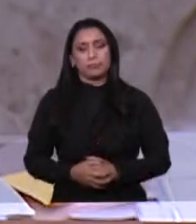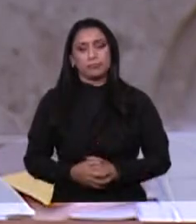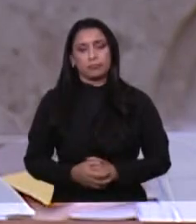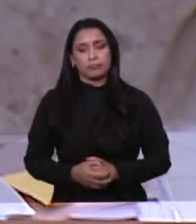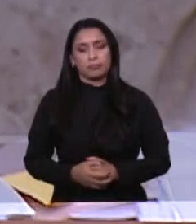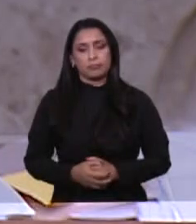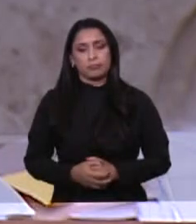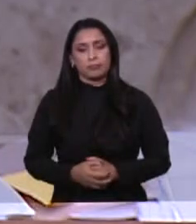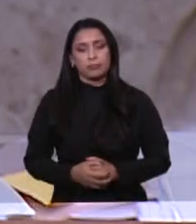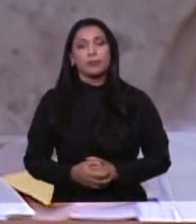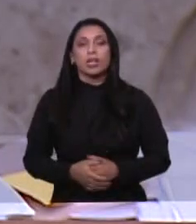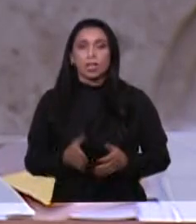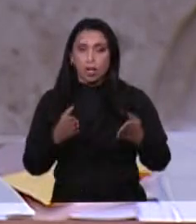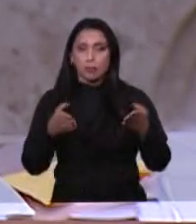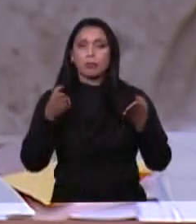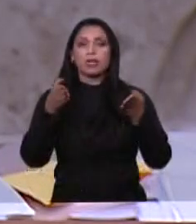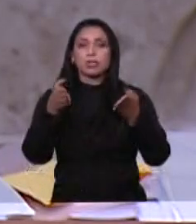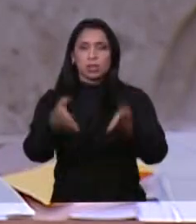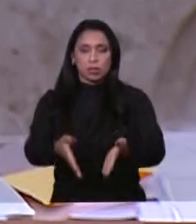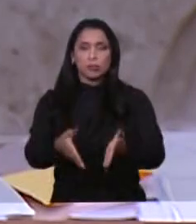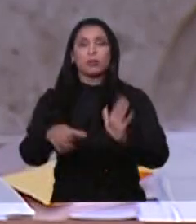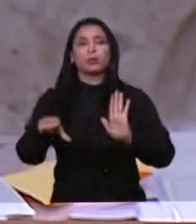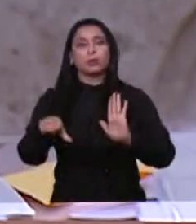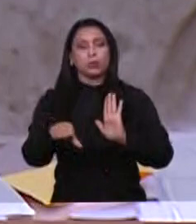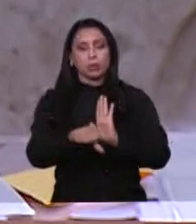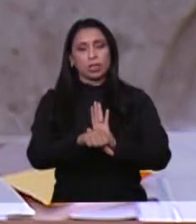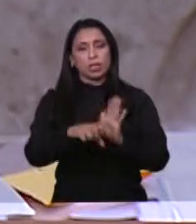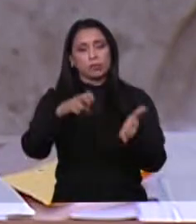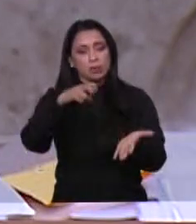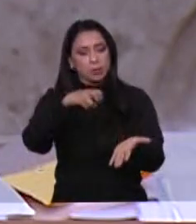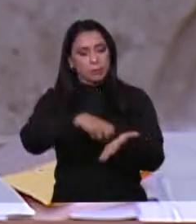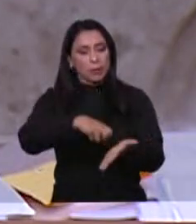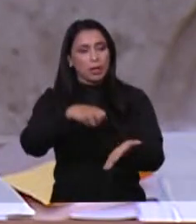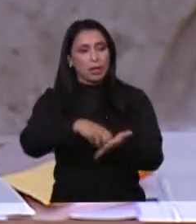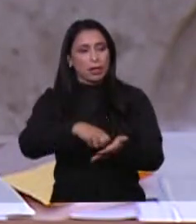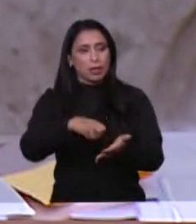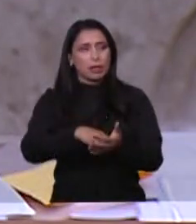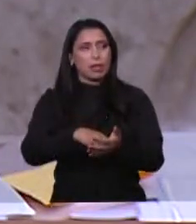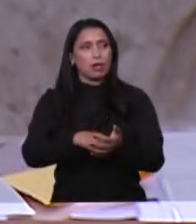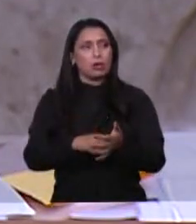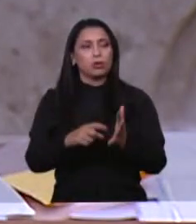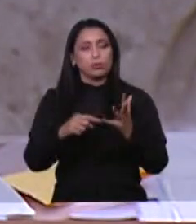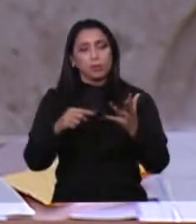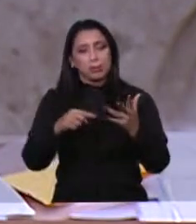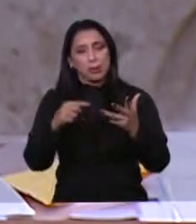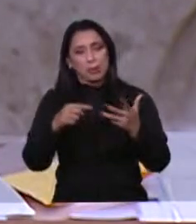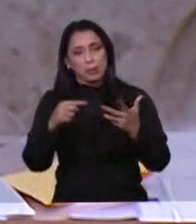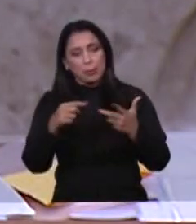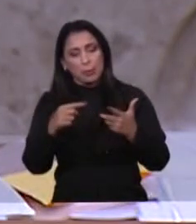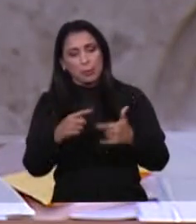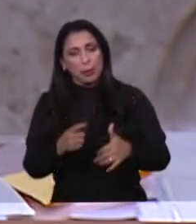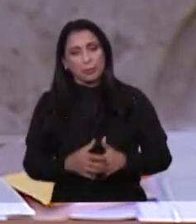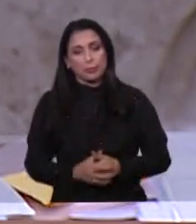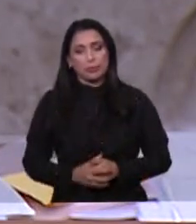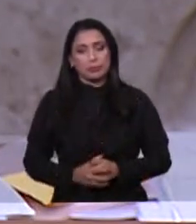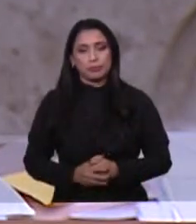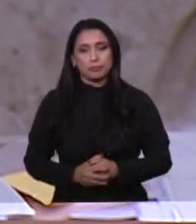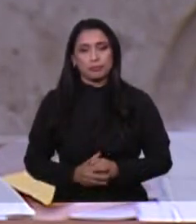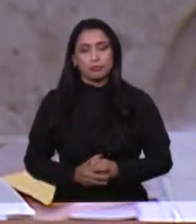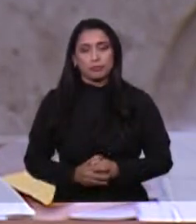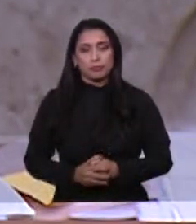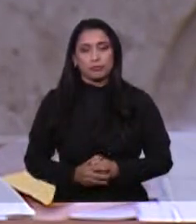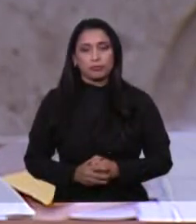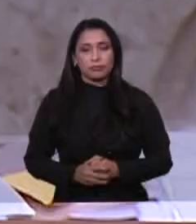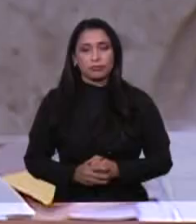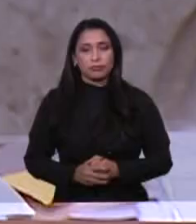a sua inserção, o seu enquadramento nos tipos penais já descritos. E só registro que o